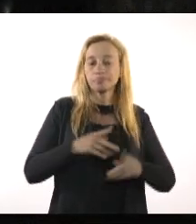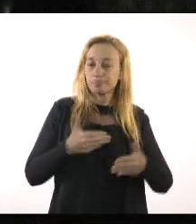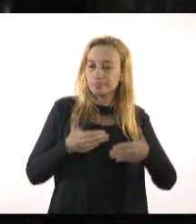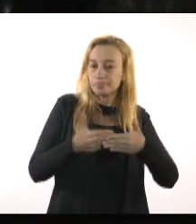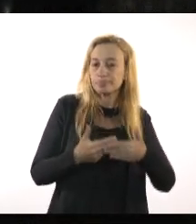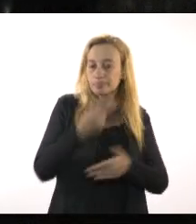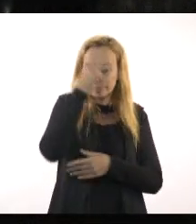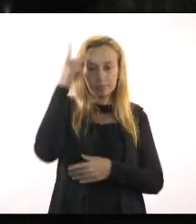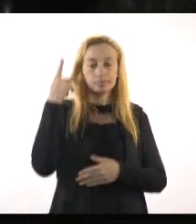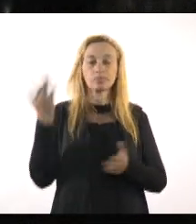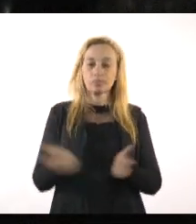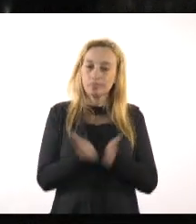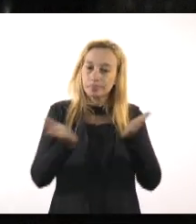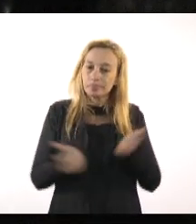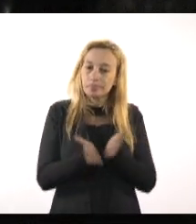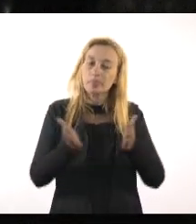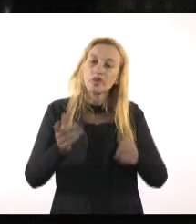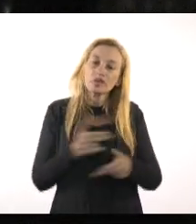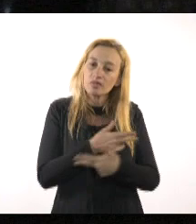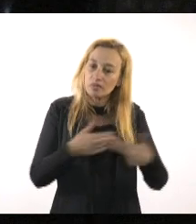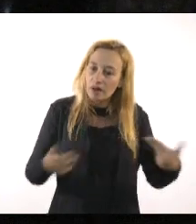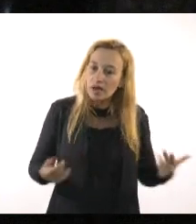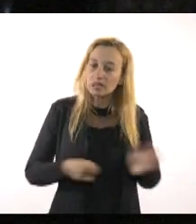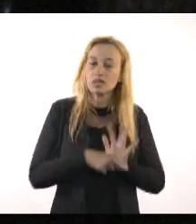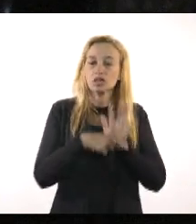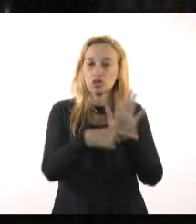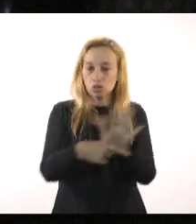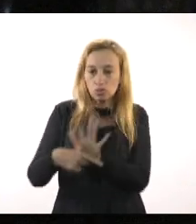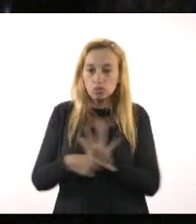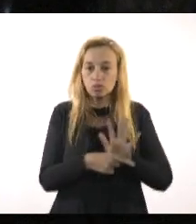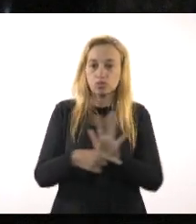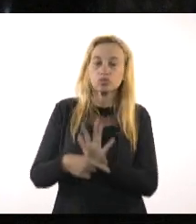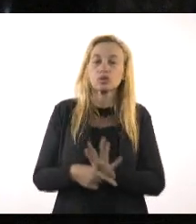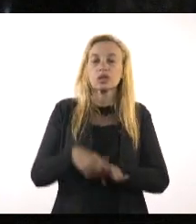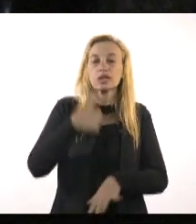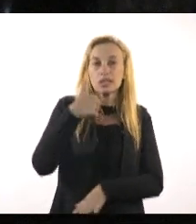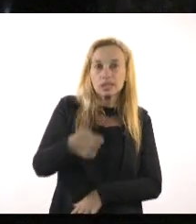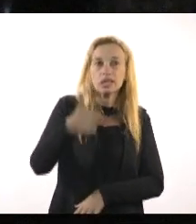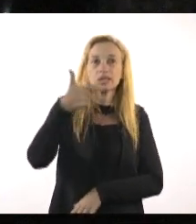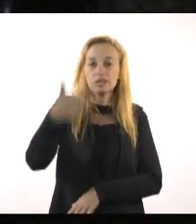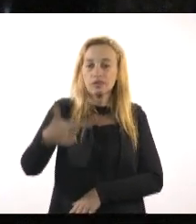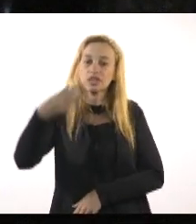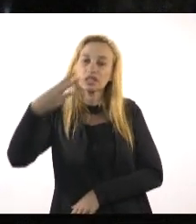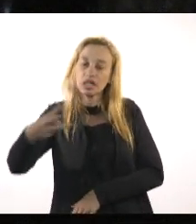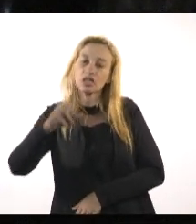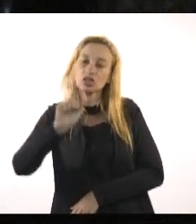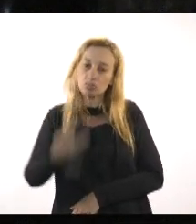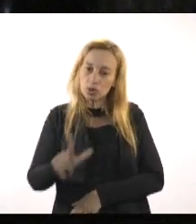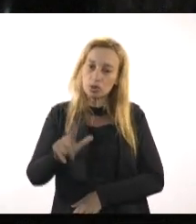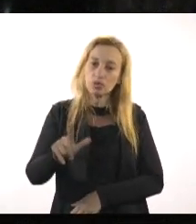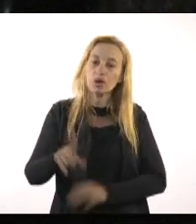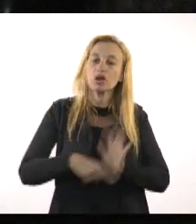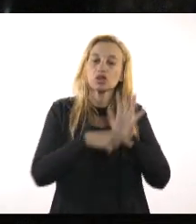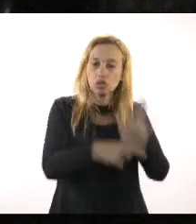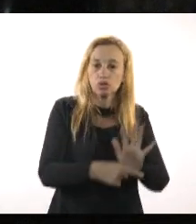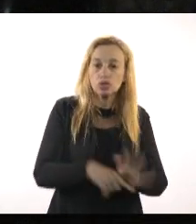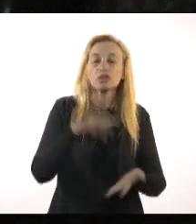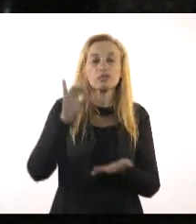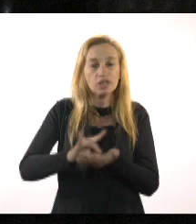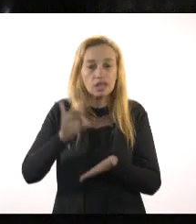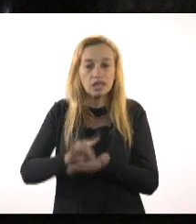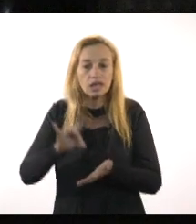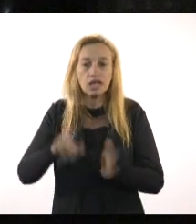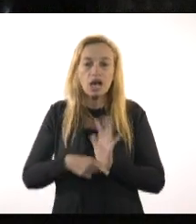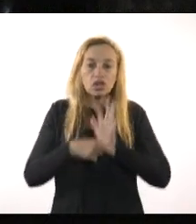carente. Foram milhares de atendimentos, mais ou menos 123 mil atendimentos, um verdadeiro